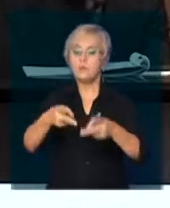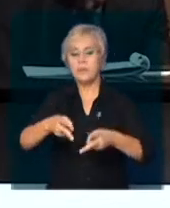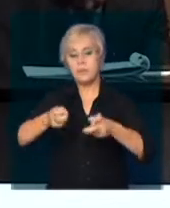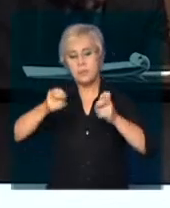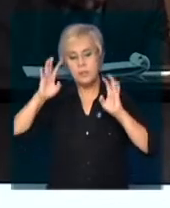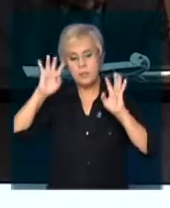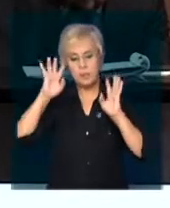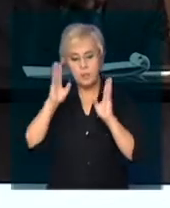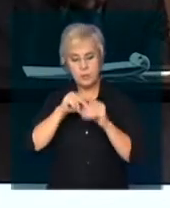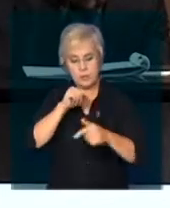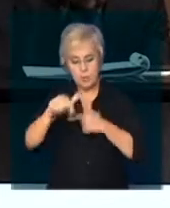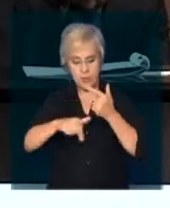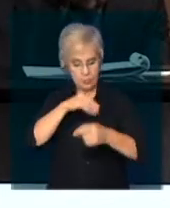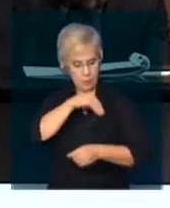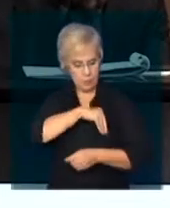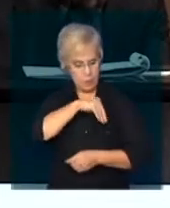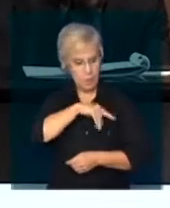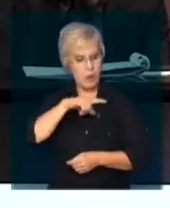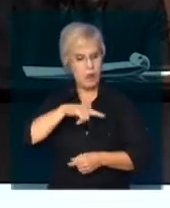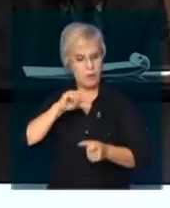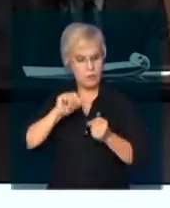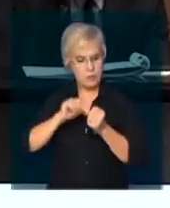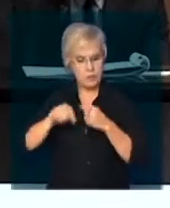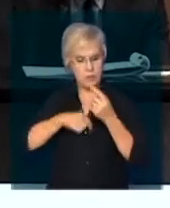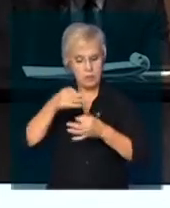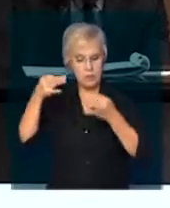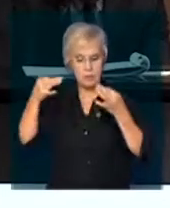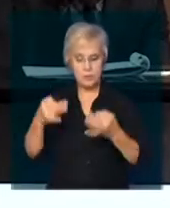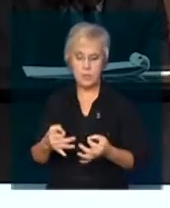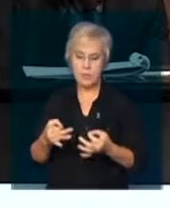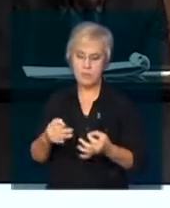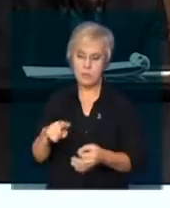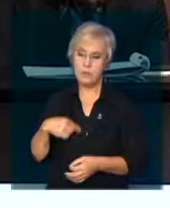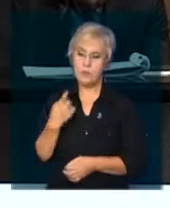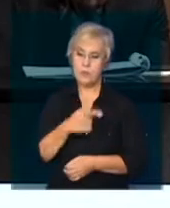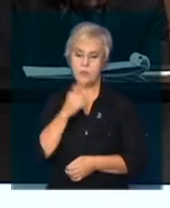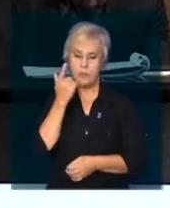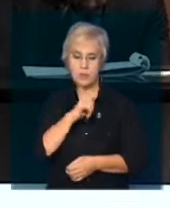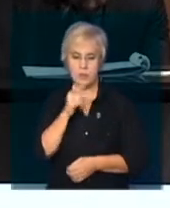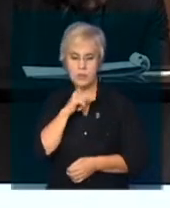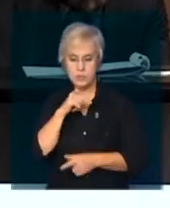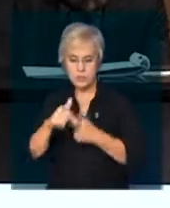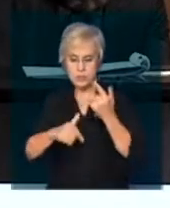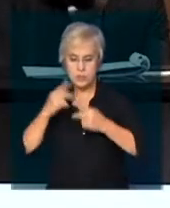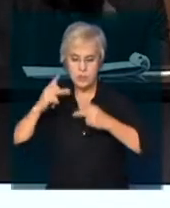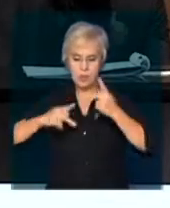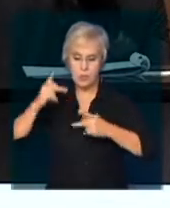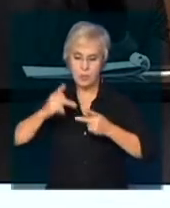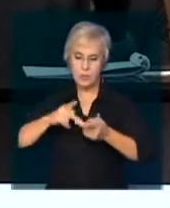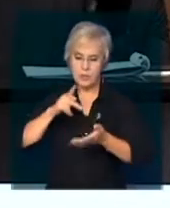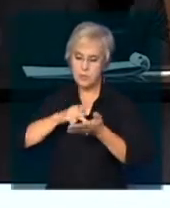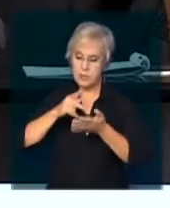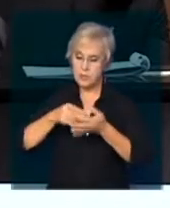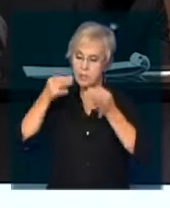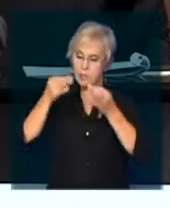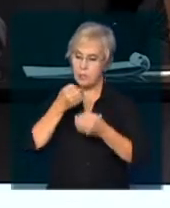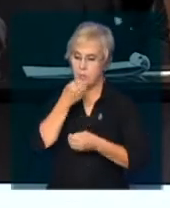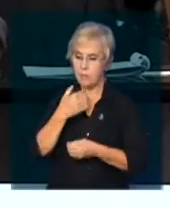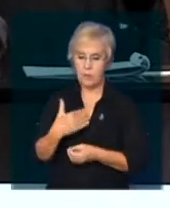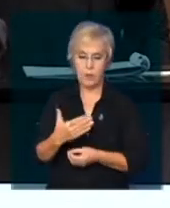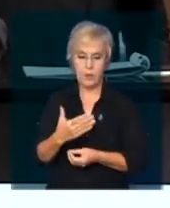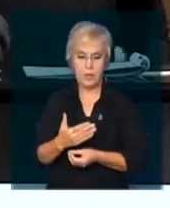remuneração pelo trabalho que estão desenvolvendo de uma forma digna, para que a gente evite que a política seja exercida somente por